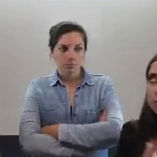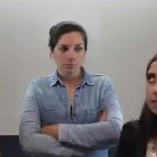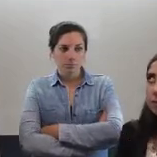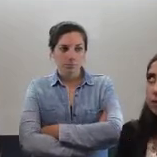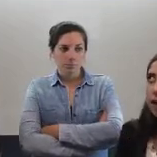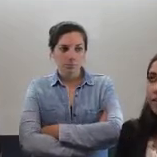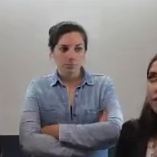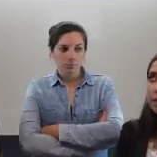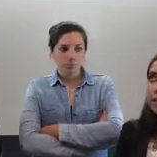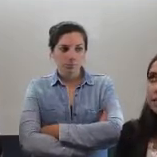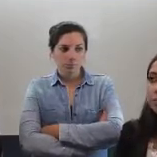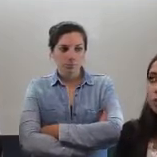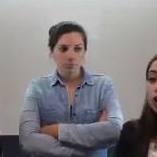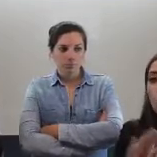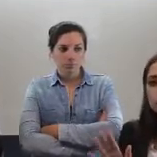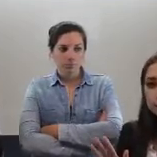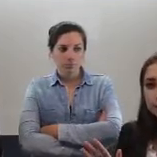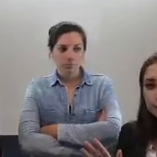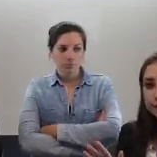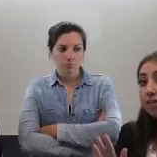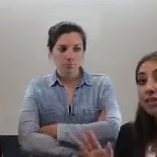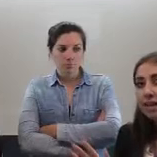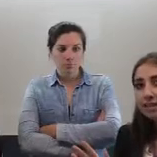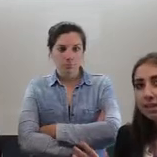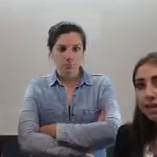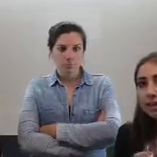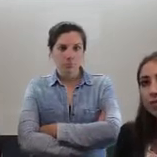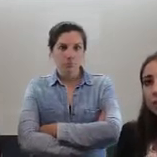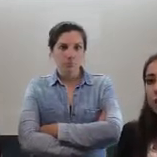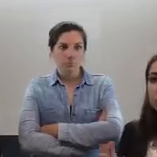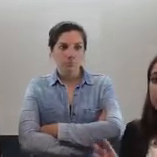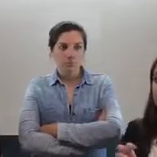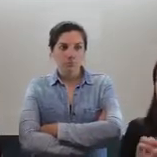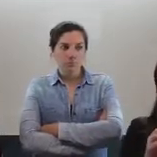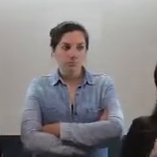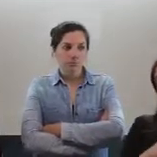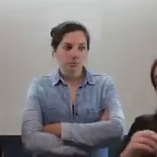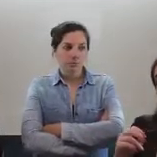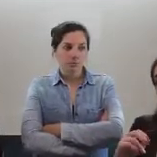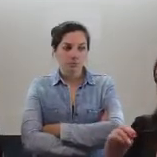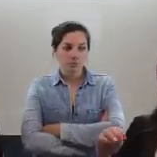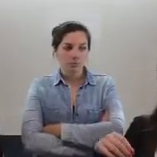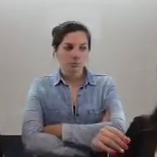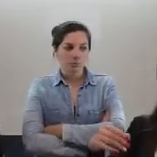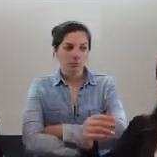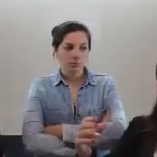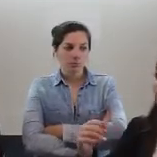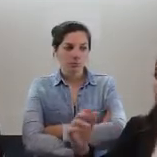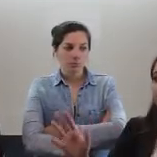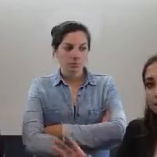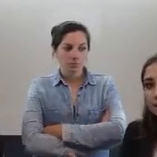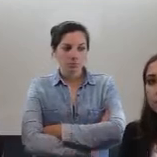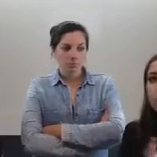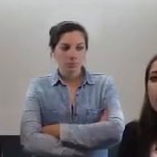vamos dar um exemplo. Feminismo not gravidez. Então, vai puxar tudo que é de feminismo, mas que não tem a ver com, talvez, o